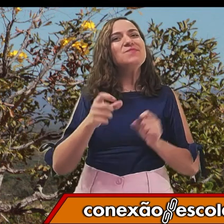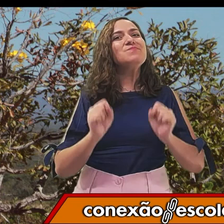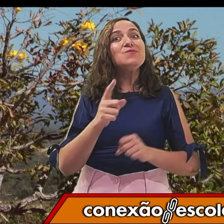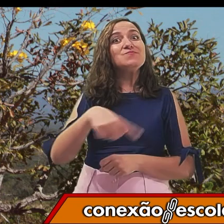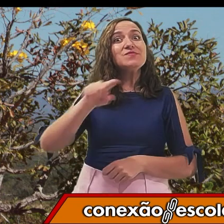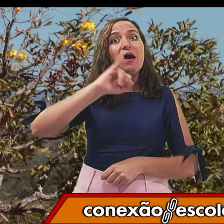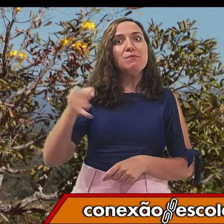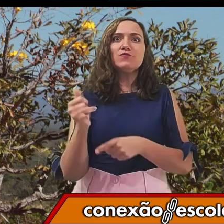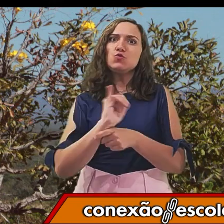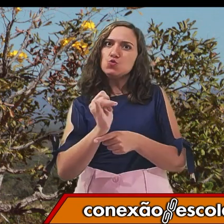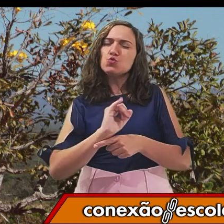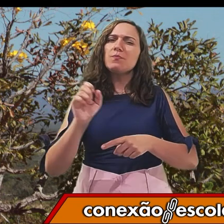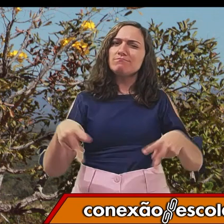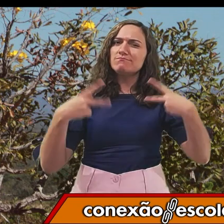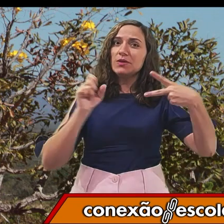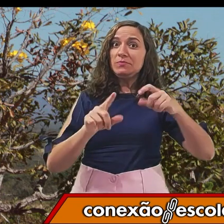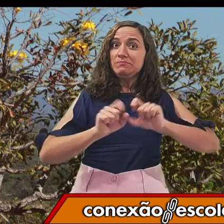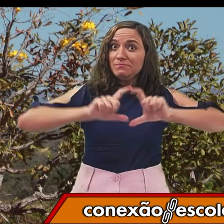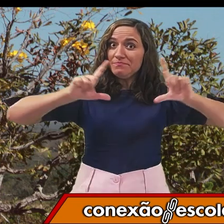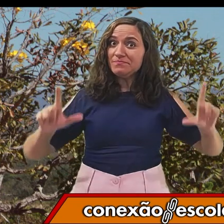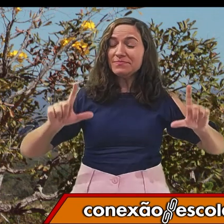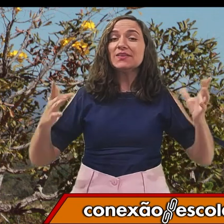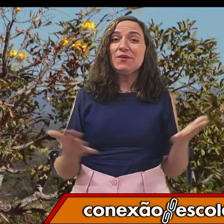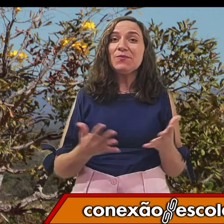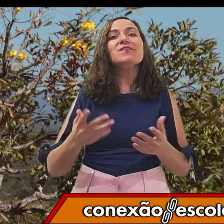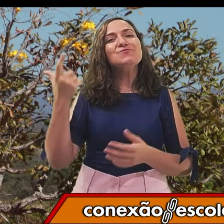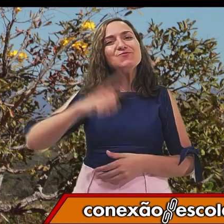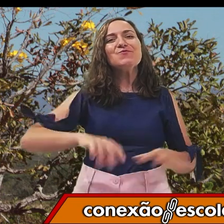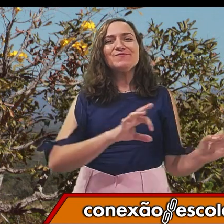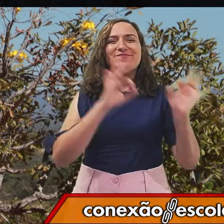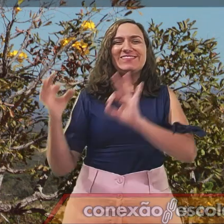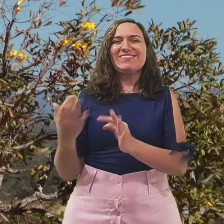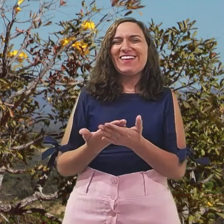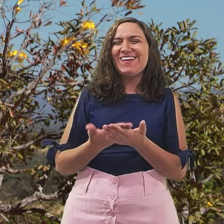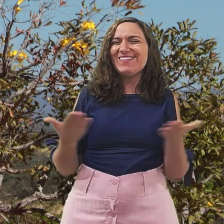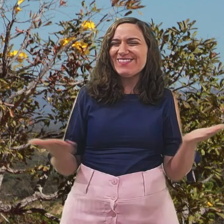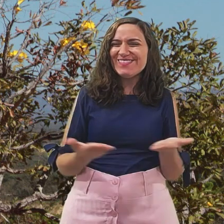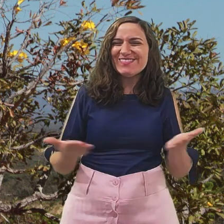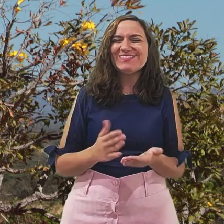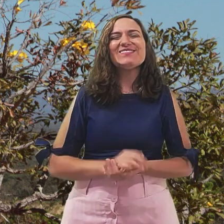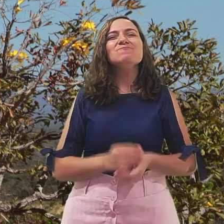no YouTube, acessa o link que está aparecendo aqui na tela e assiste novamente a aula de hoje.